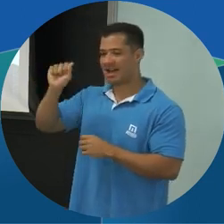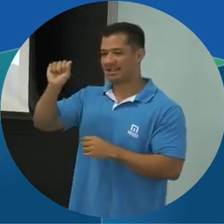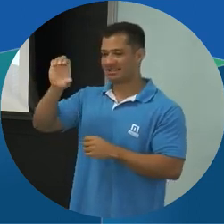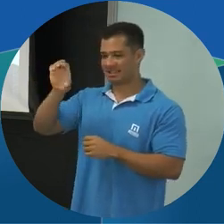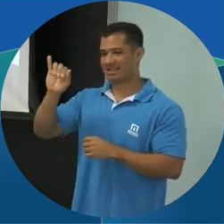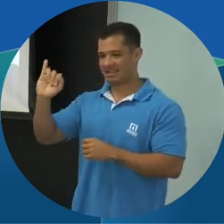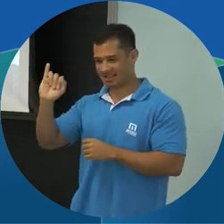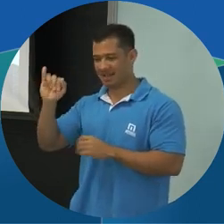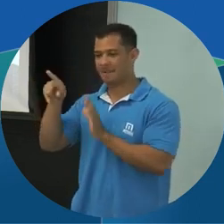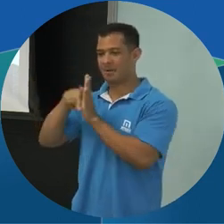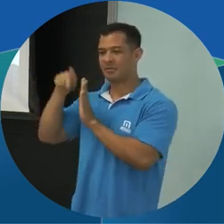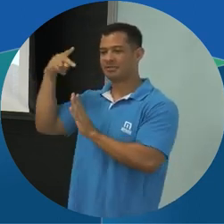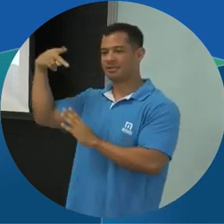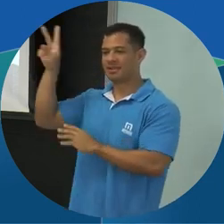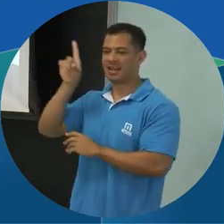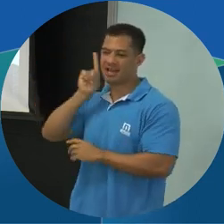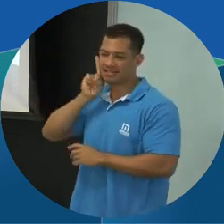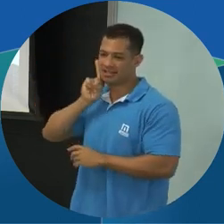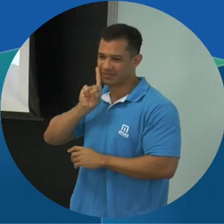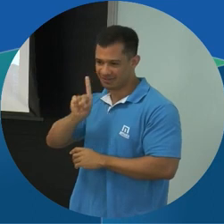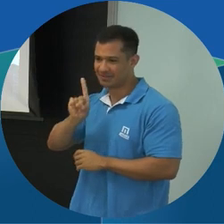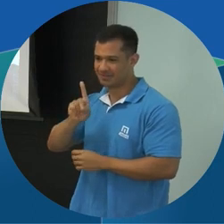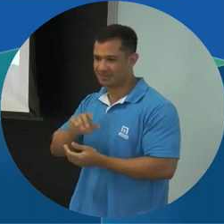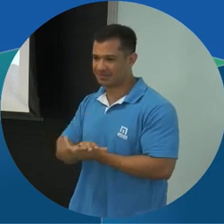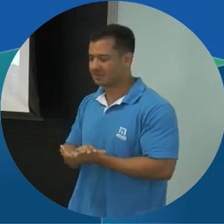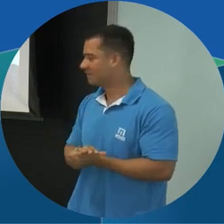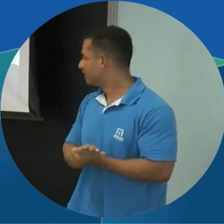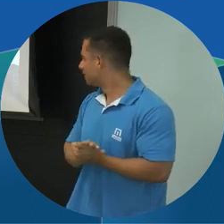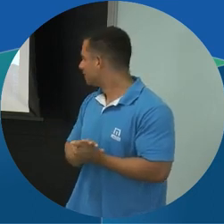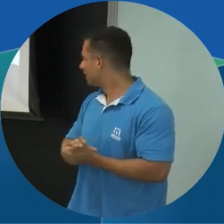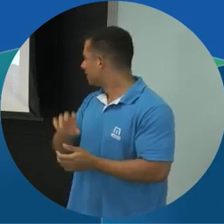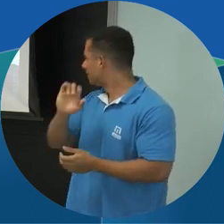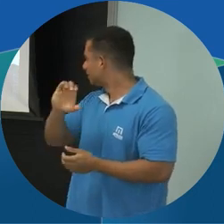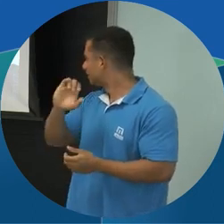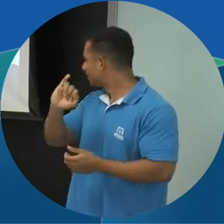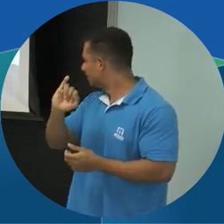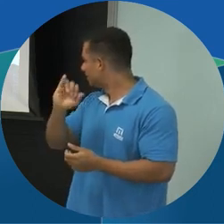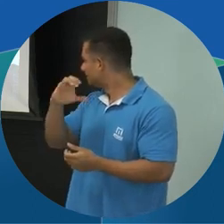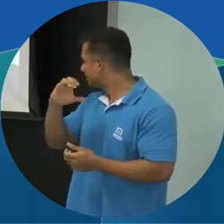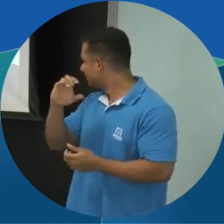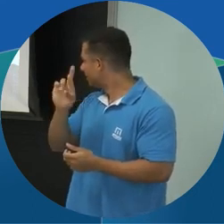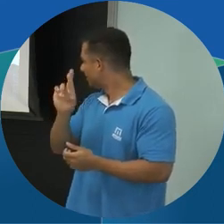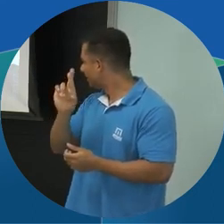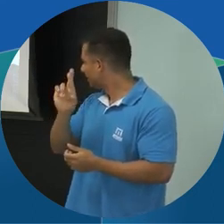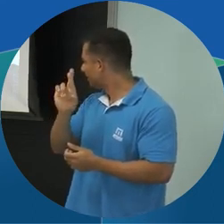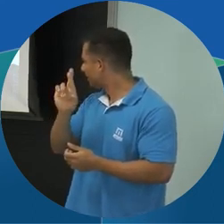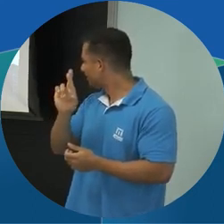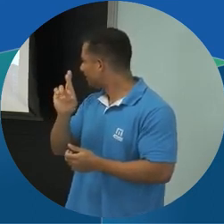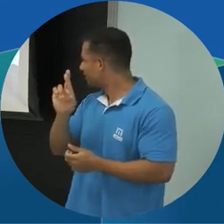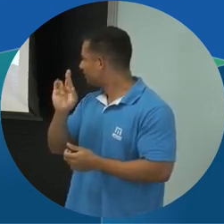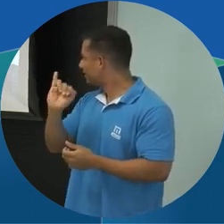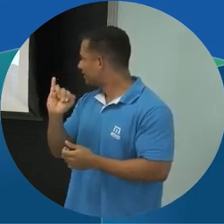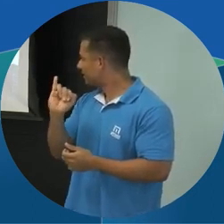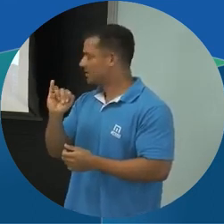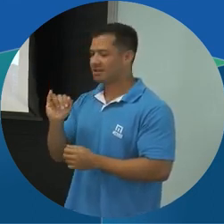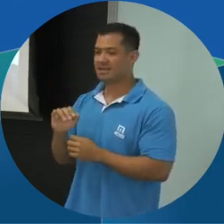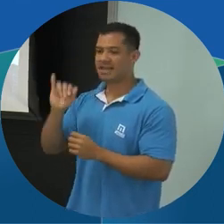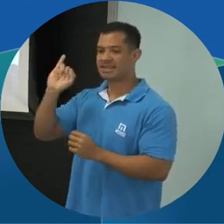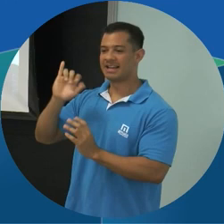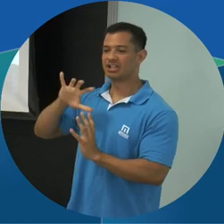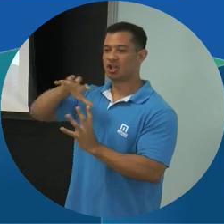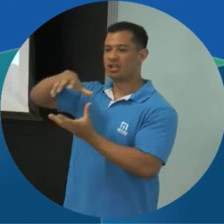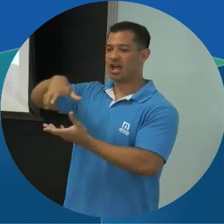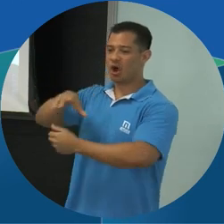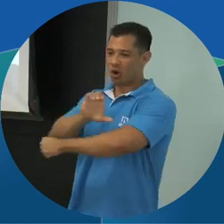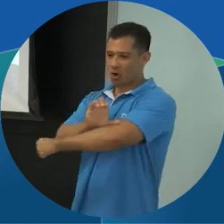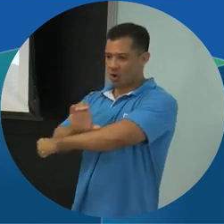O American Concrete Institute, tá? Do ICRI, que é o International